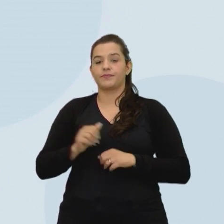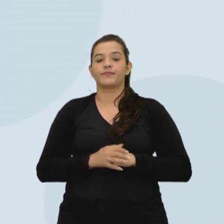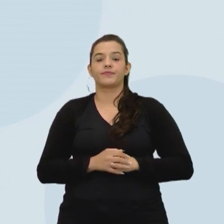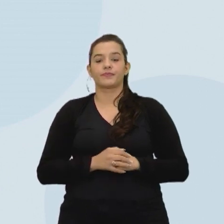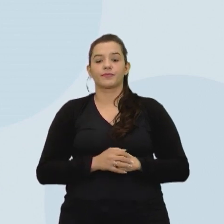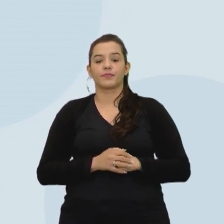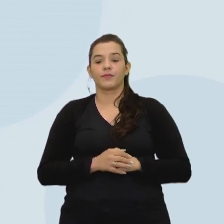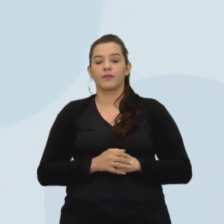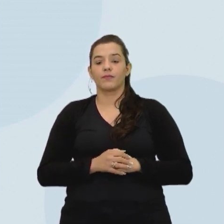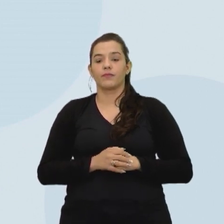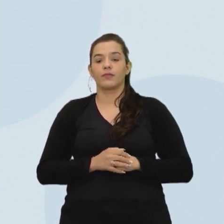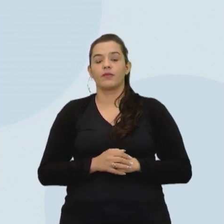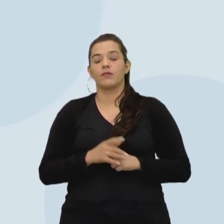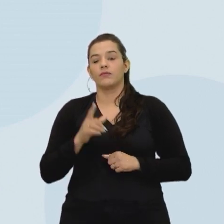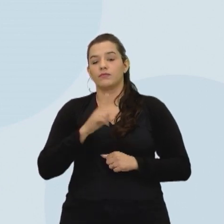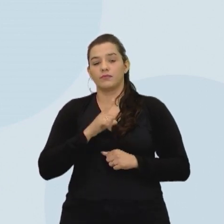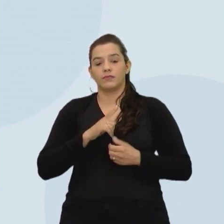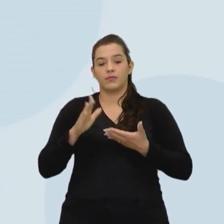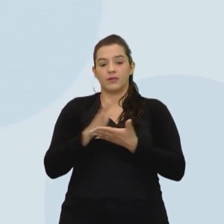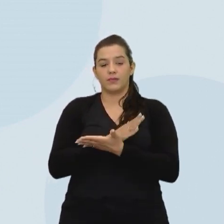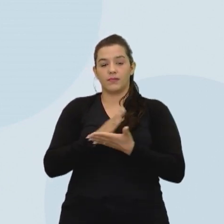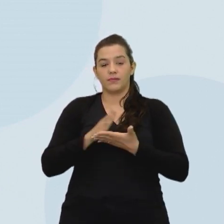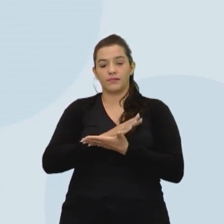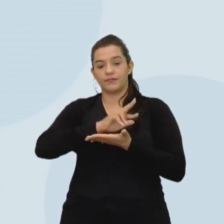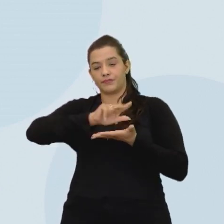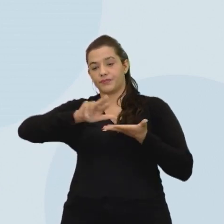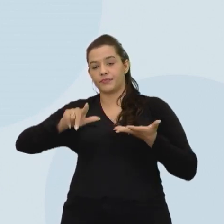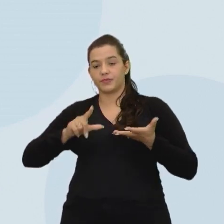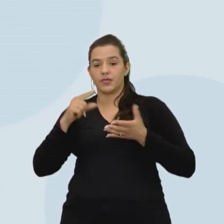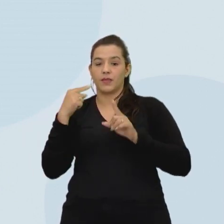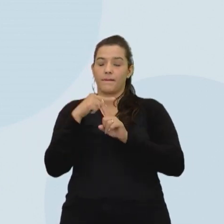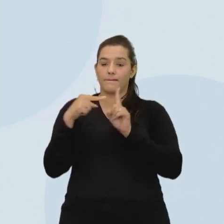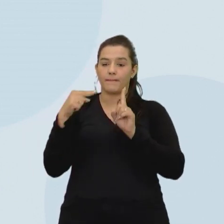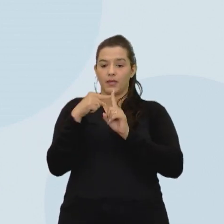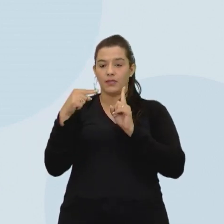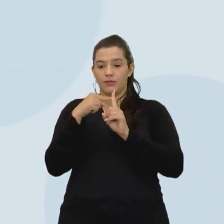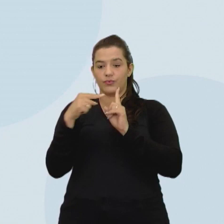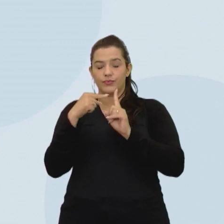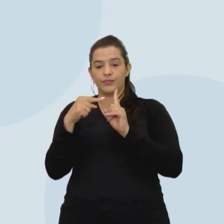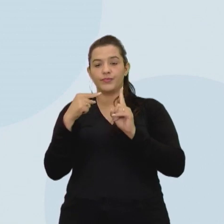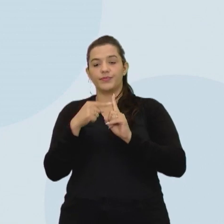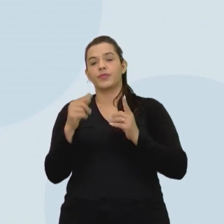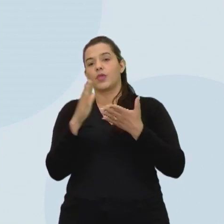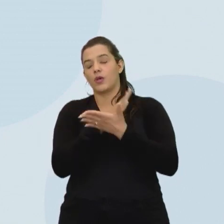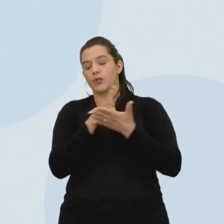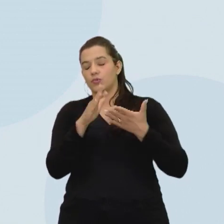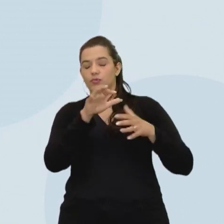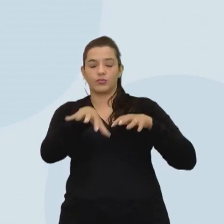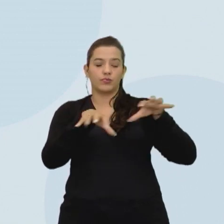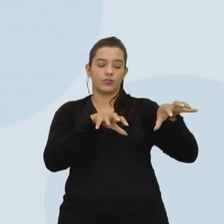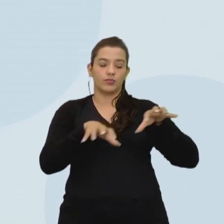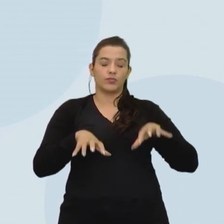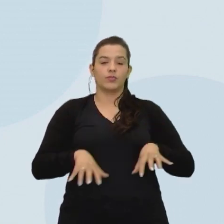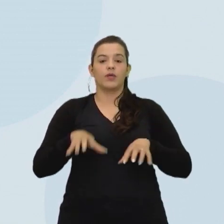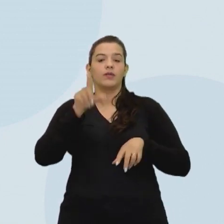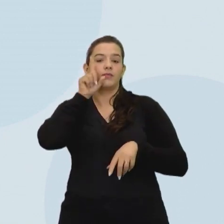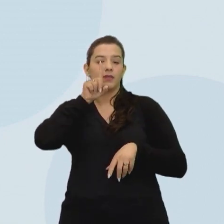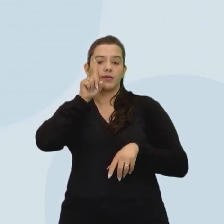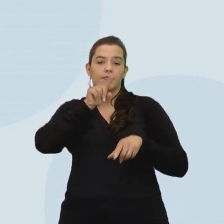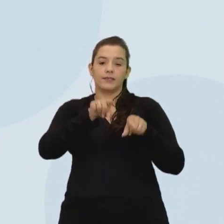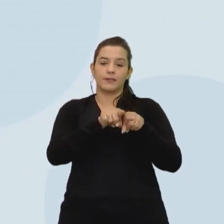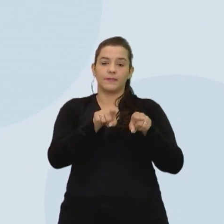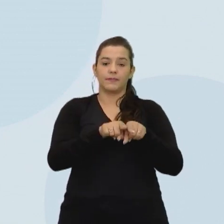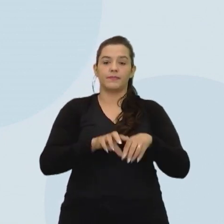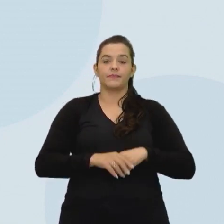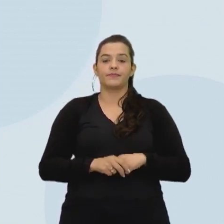Aí uns níveis de biodiversidade em médio porte, como a gente vê aqui em algumas regiões do continente americano,